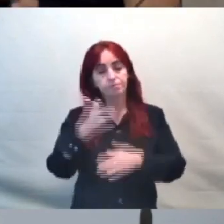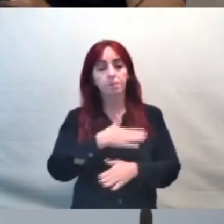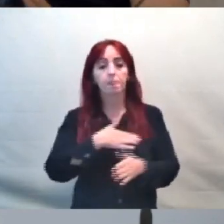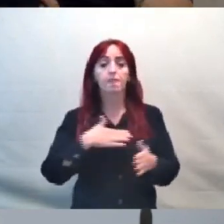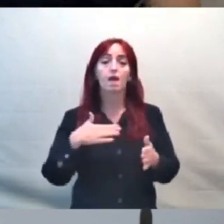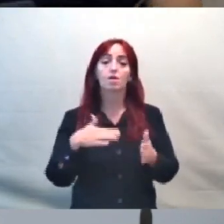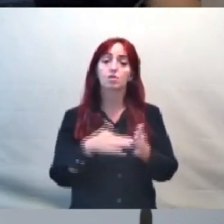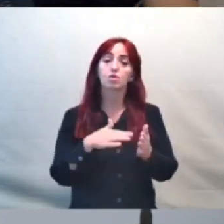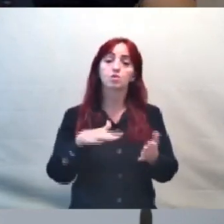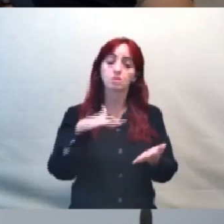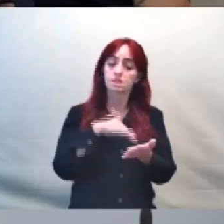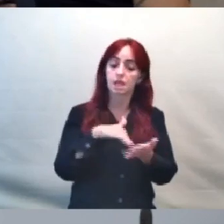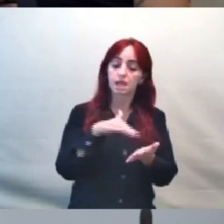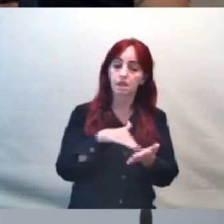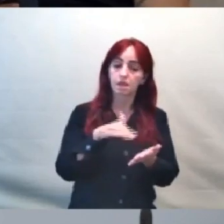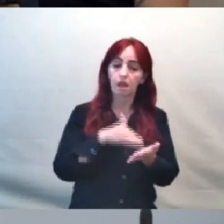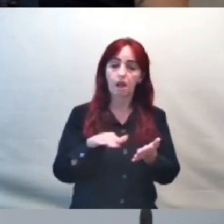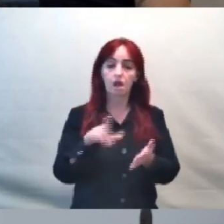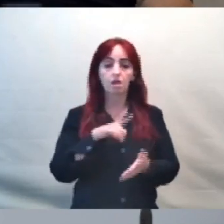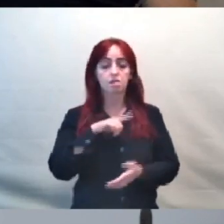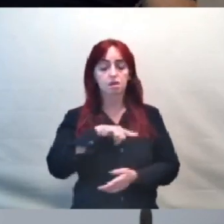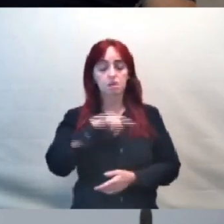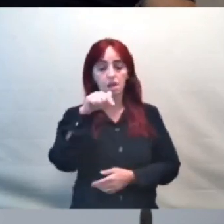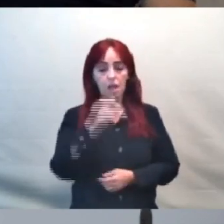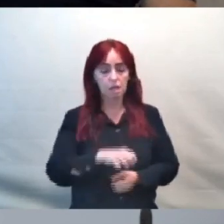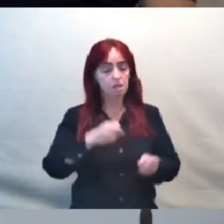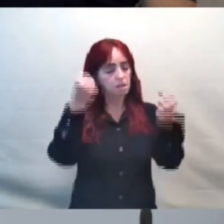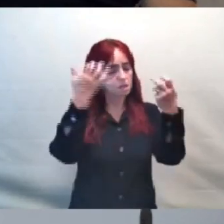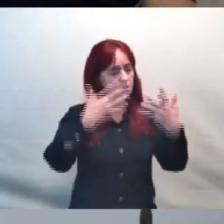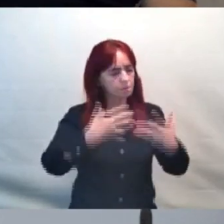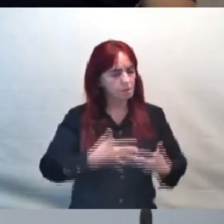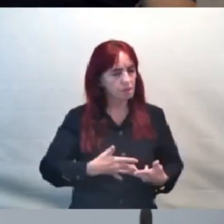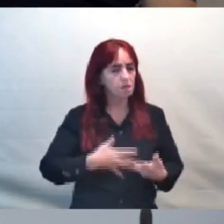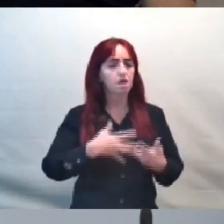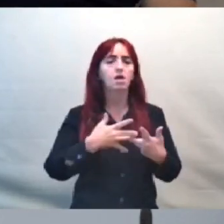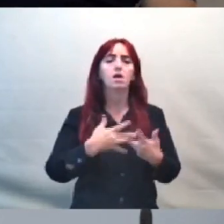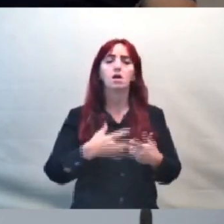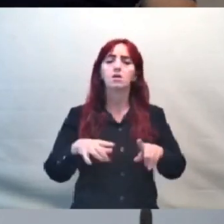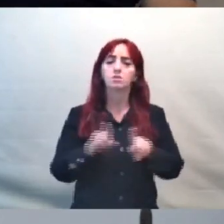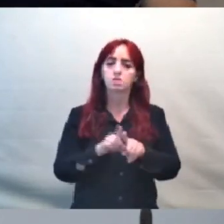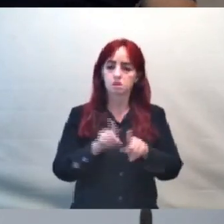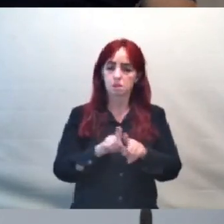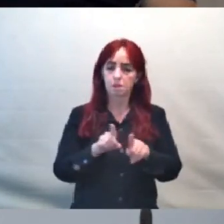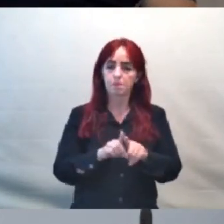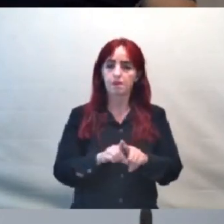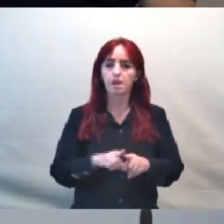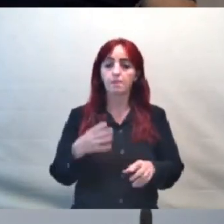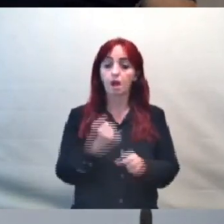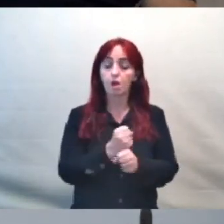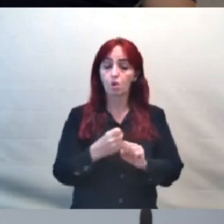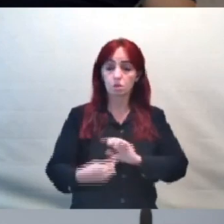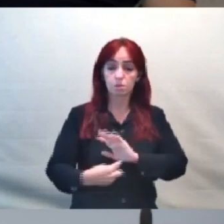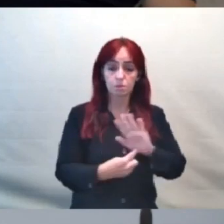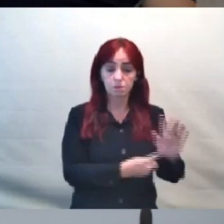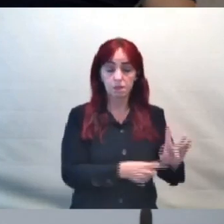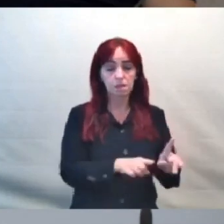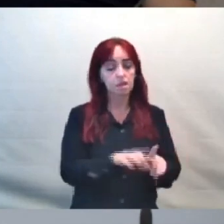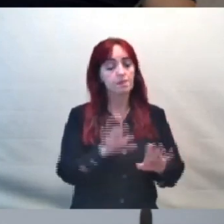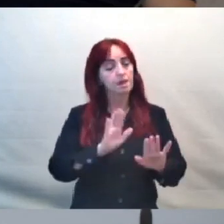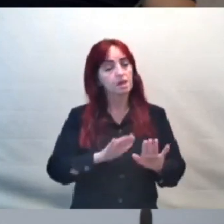aí esclarecendo as nossas dúvidas e por essa prestação de conta. Sei que algumas dúvidas, né, que não